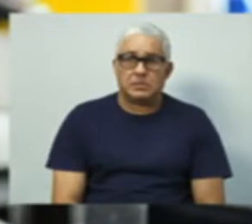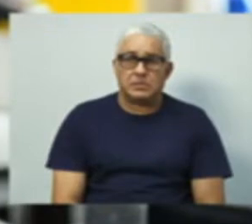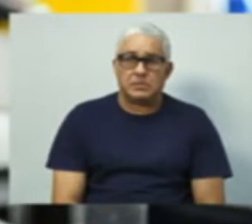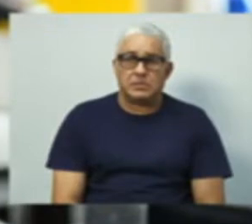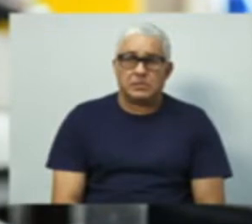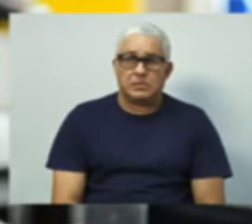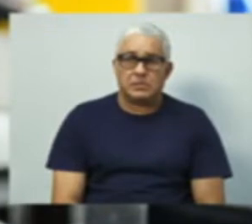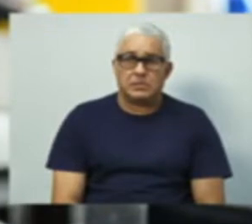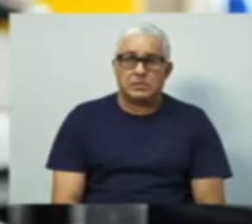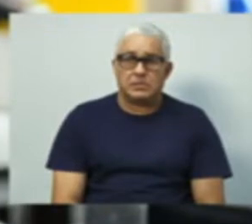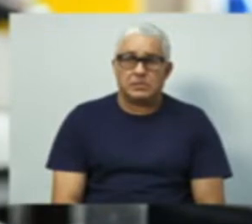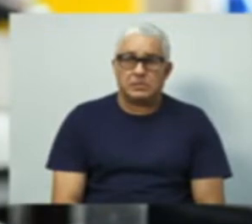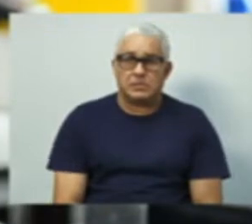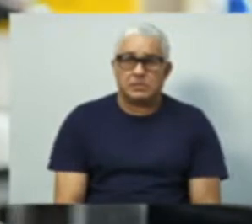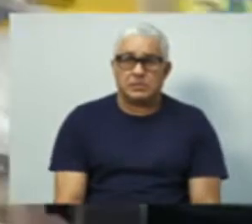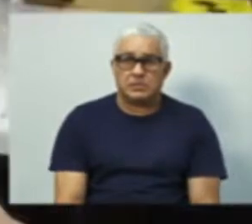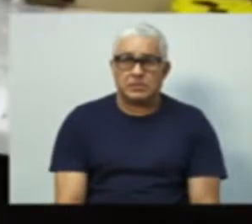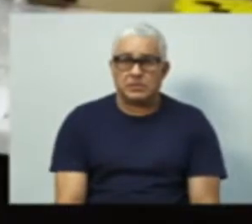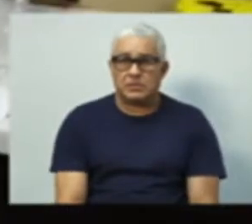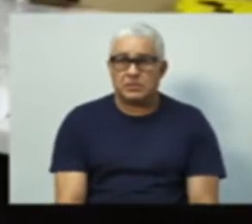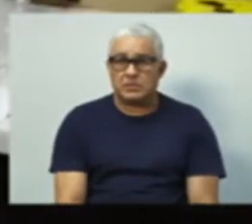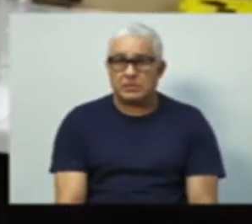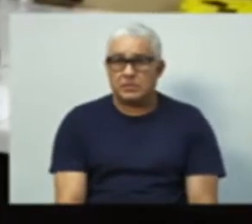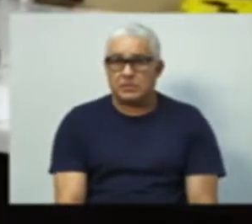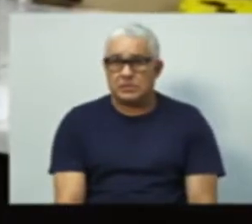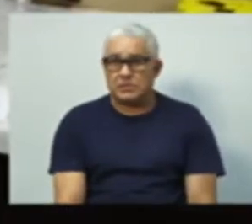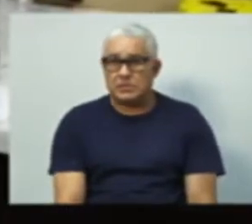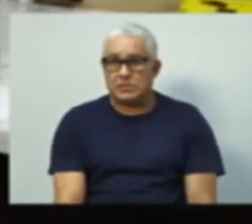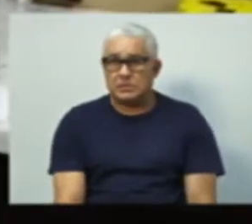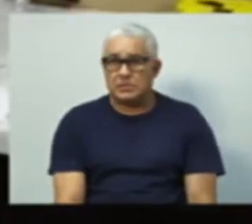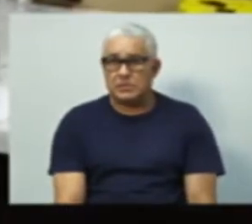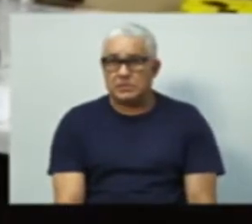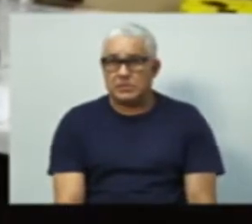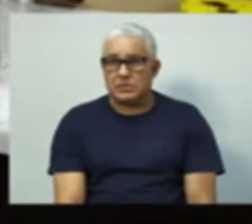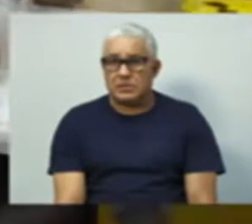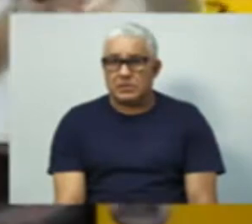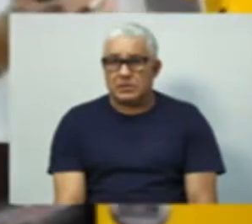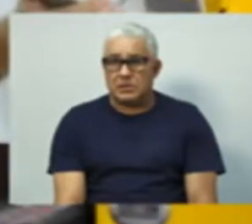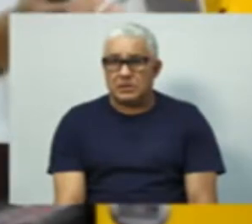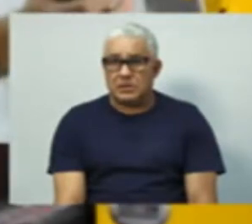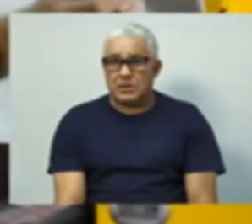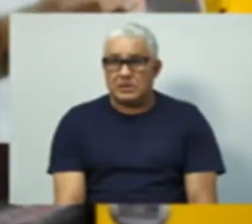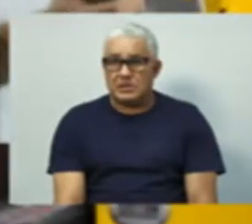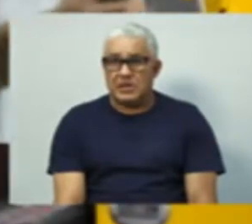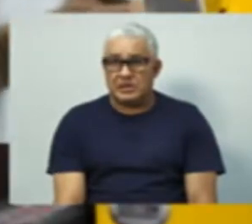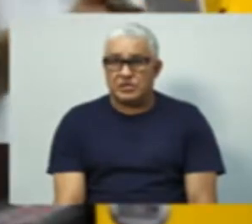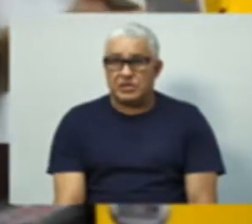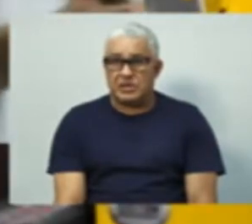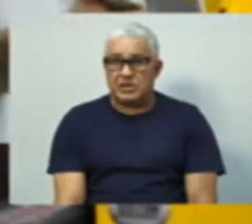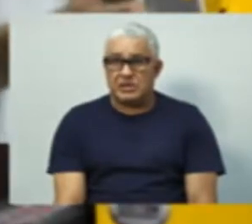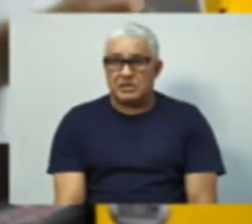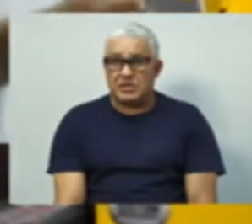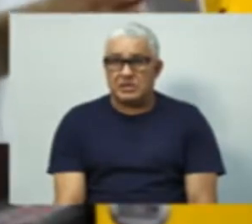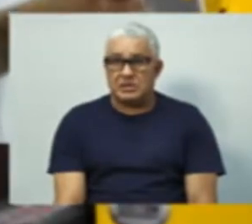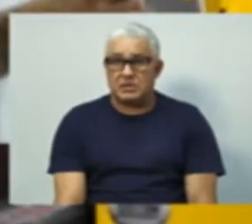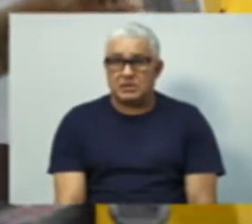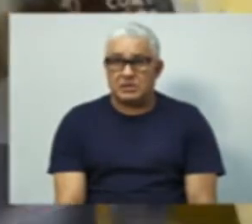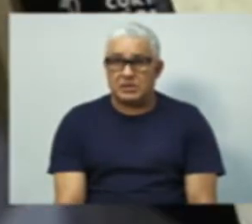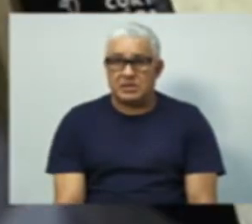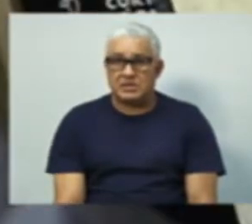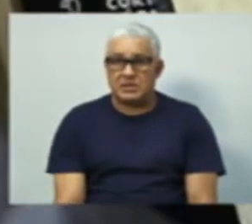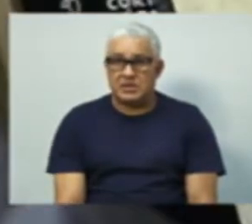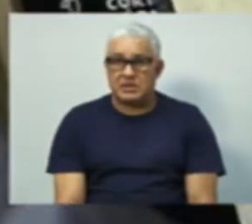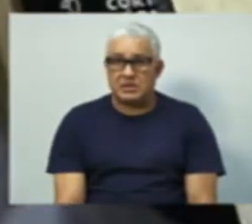certa forma, não tem muitas representações aqui em Porto Velho. Sou eu que estou também na